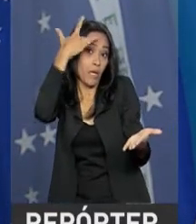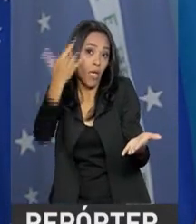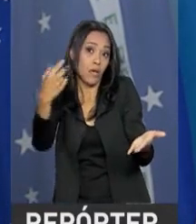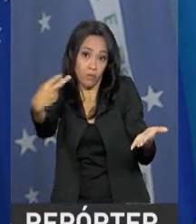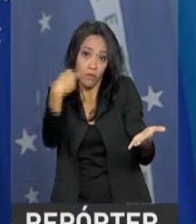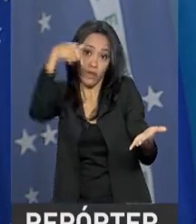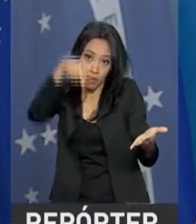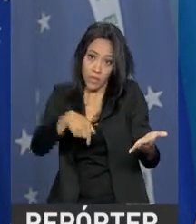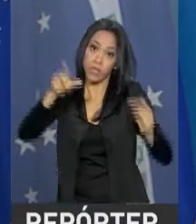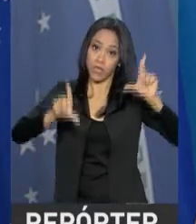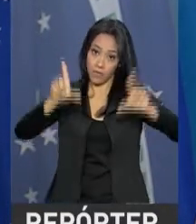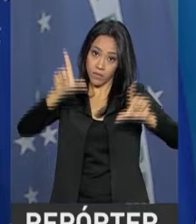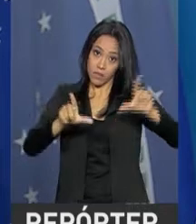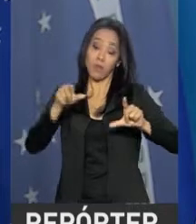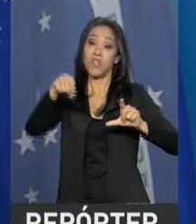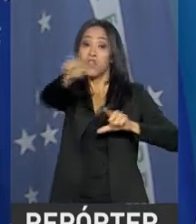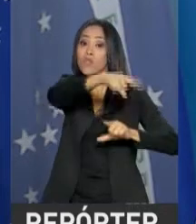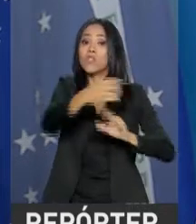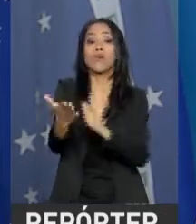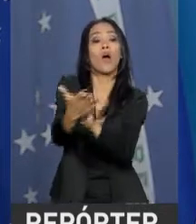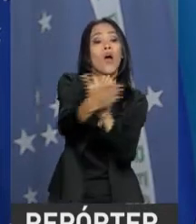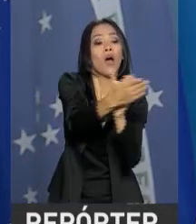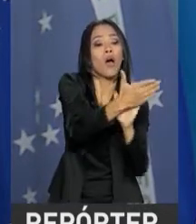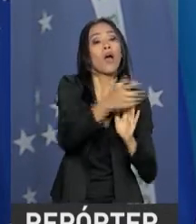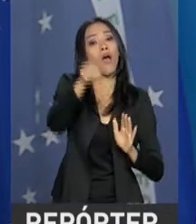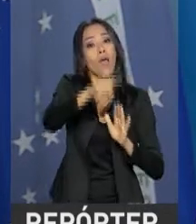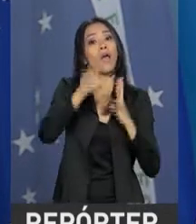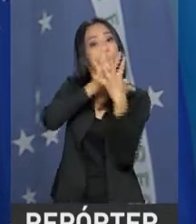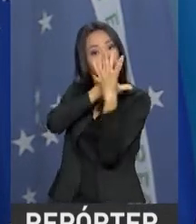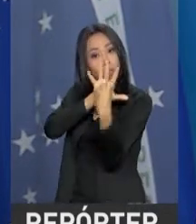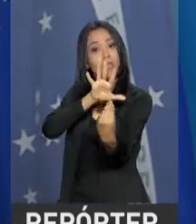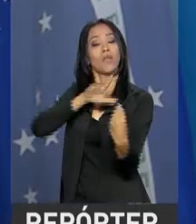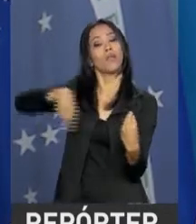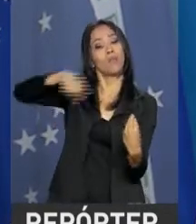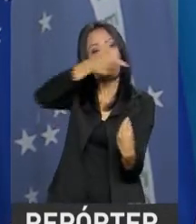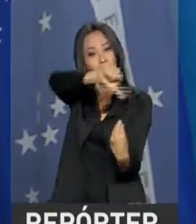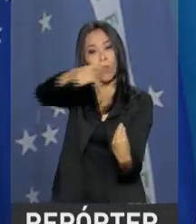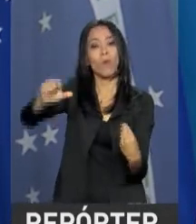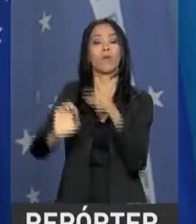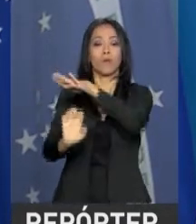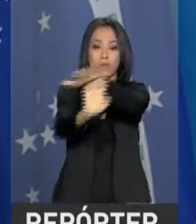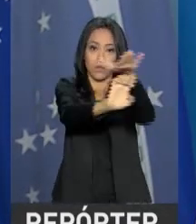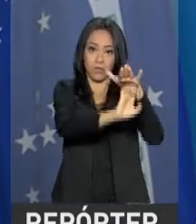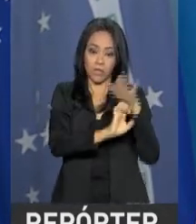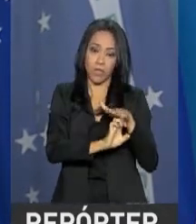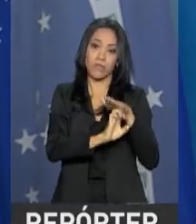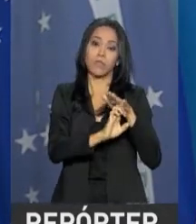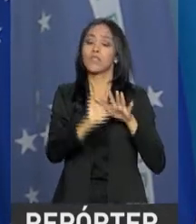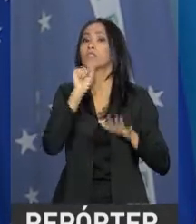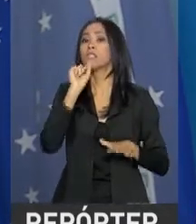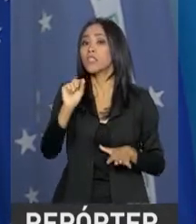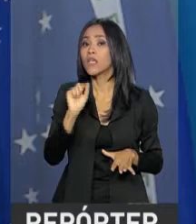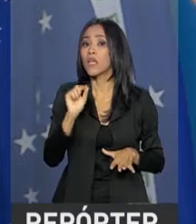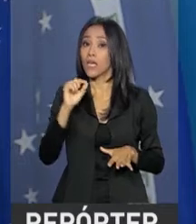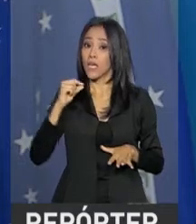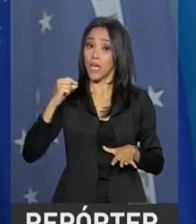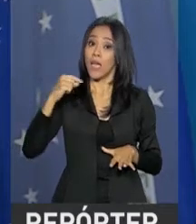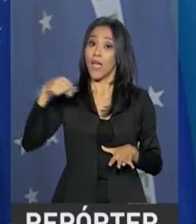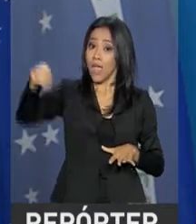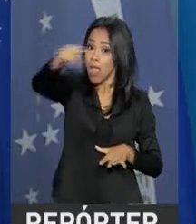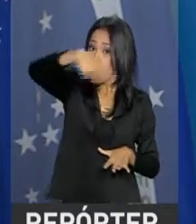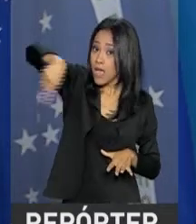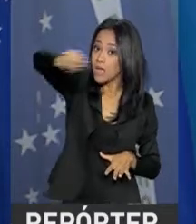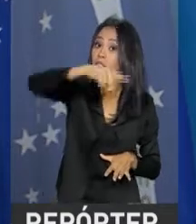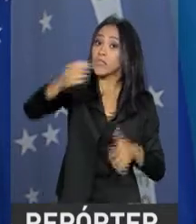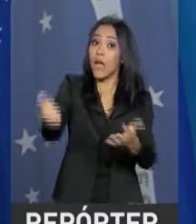aqueles que hoje foram premiados poderá servir de exemplo para todos os empresários brasileiros na convicção de que eles estarão prestando um